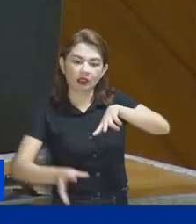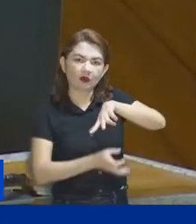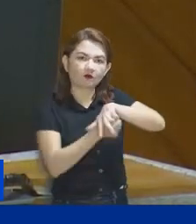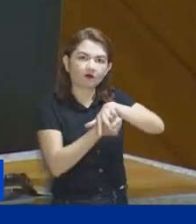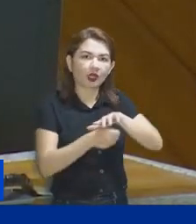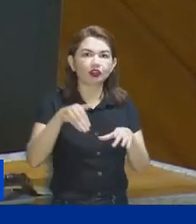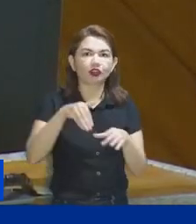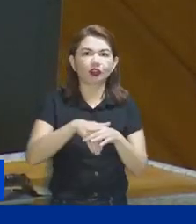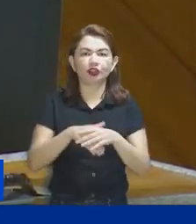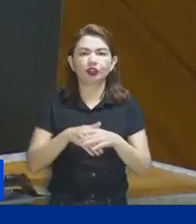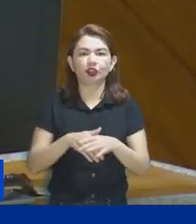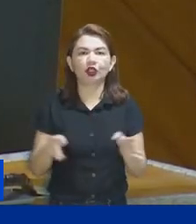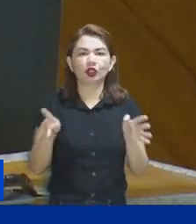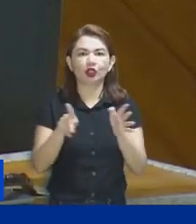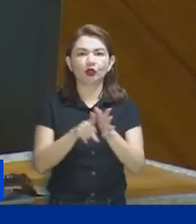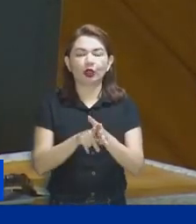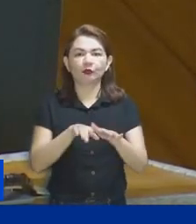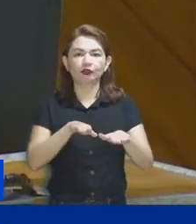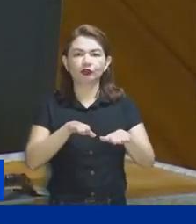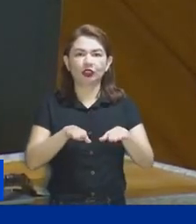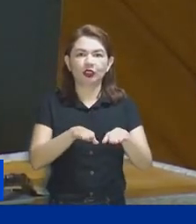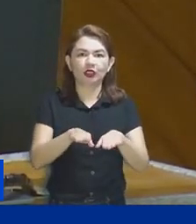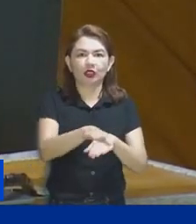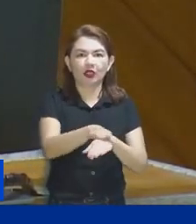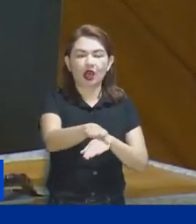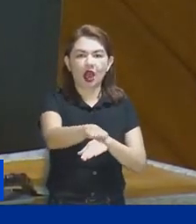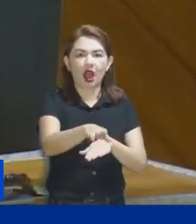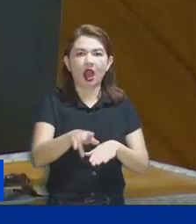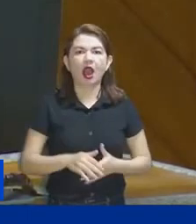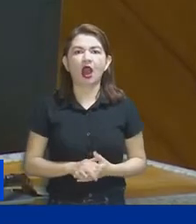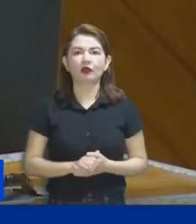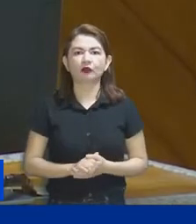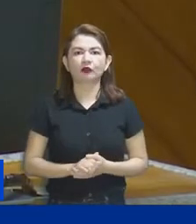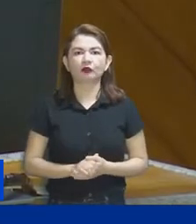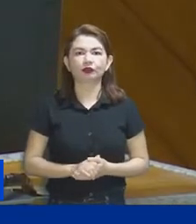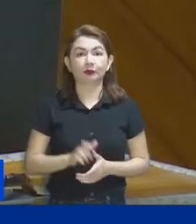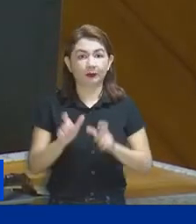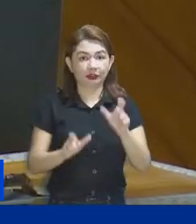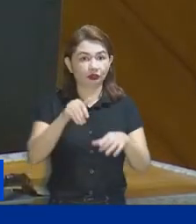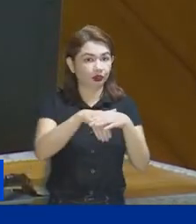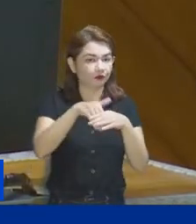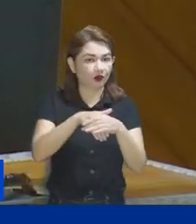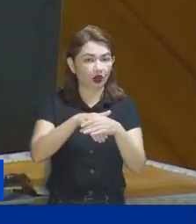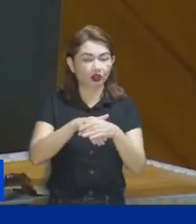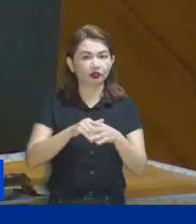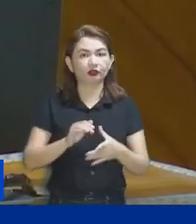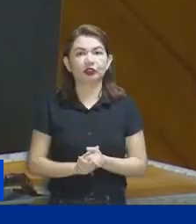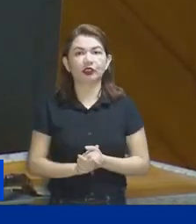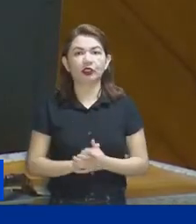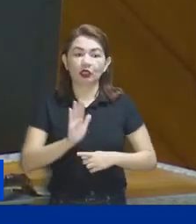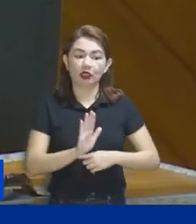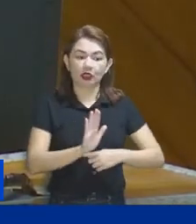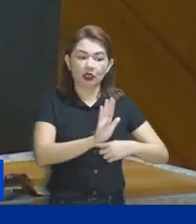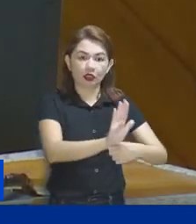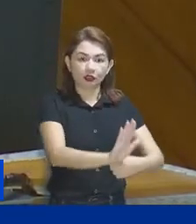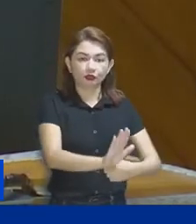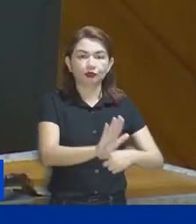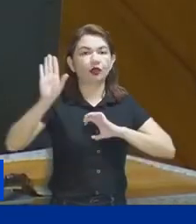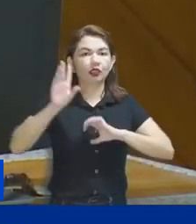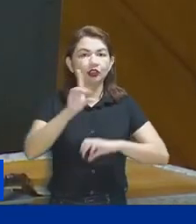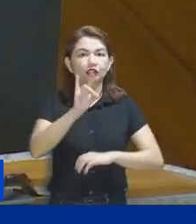correspondente ao transporte de eleitores para beneficiar a candidatura de Diogo Sênior, sobretudo porque o próprio